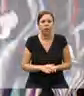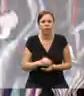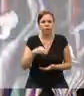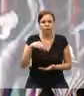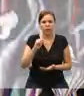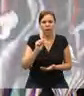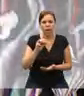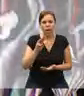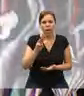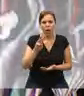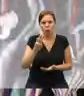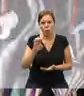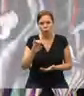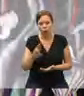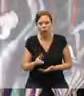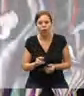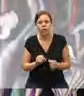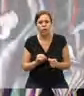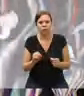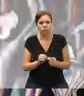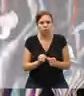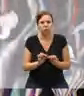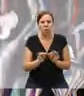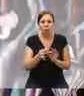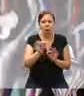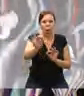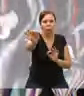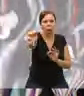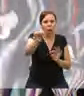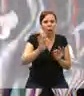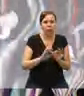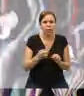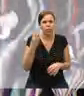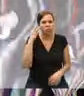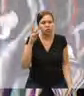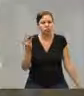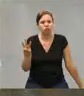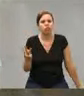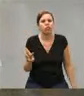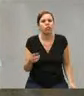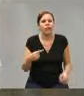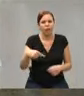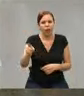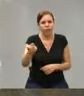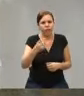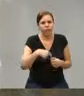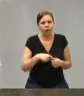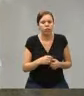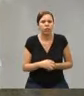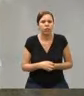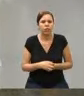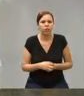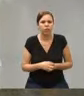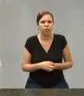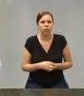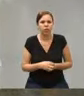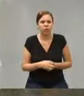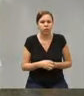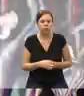é um pouquinho maior, porque a distância é maior, só para ir e voltar perde-se 3 dias, né? Mas essas caravanas,